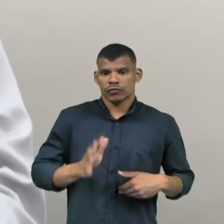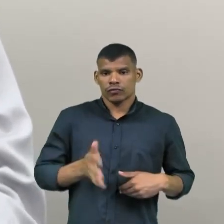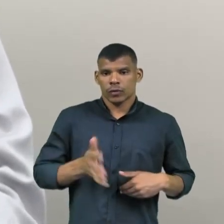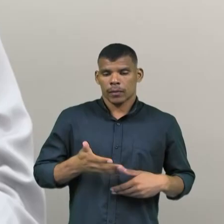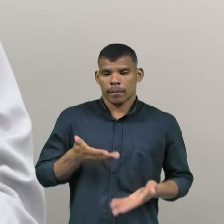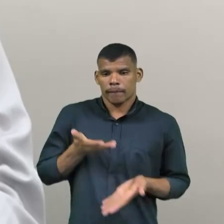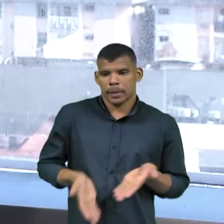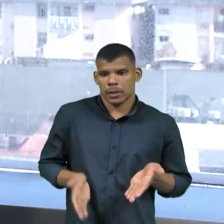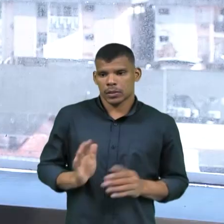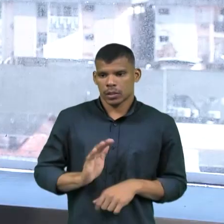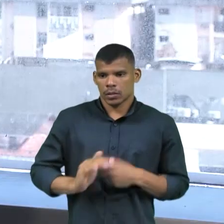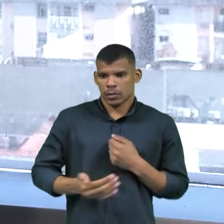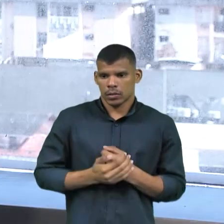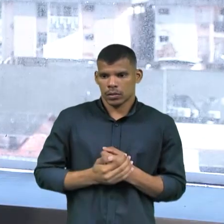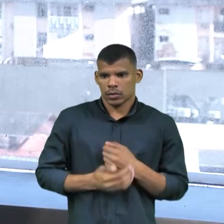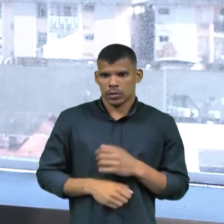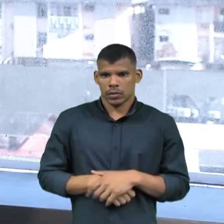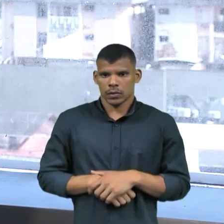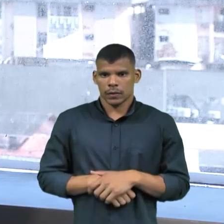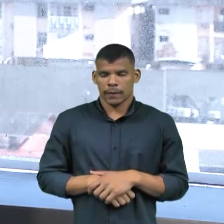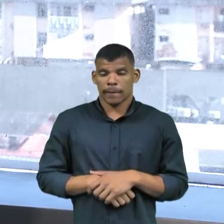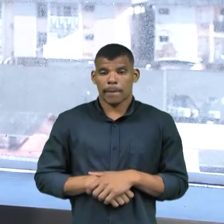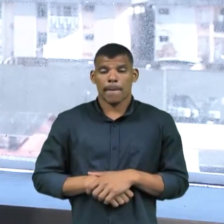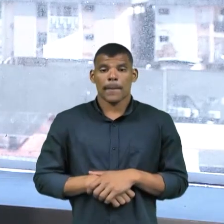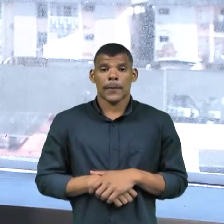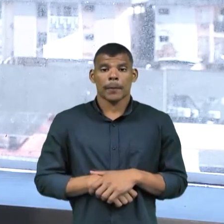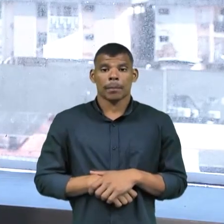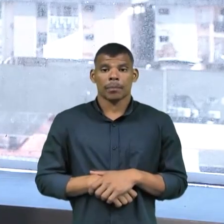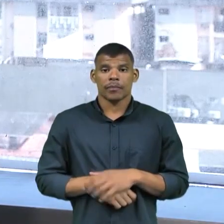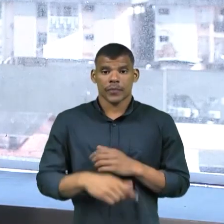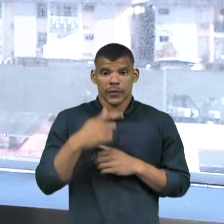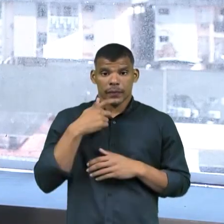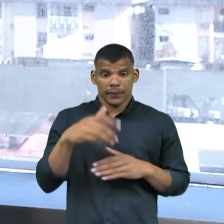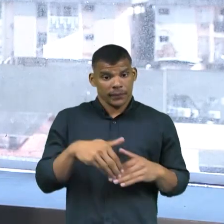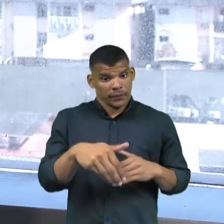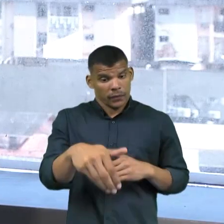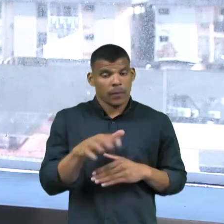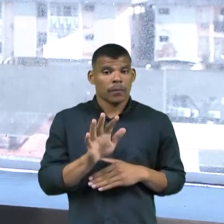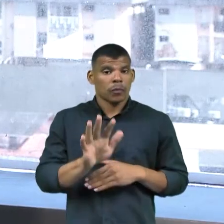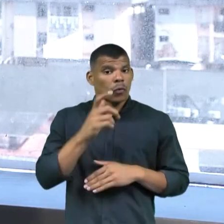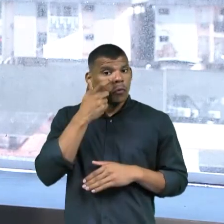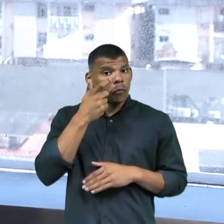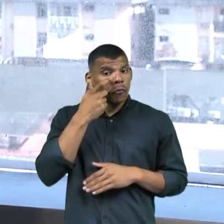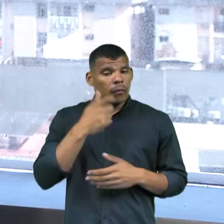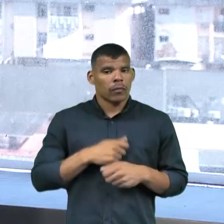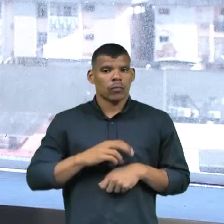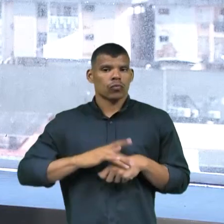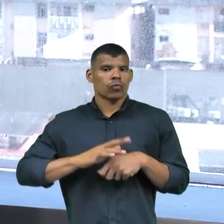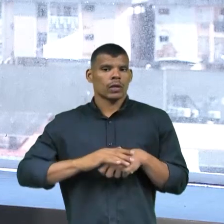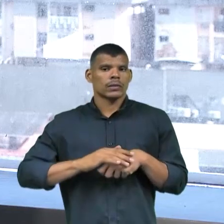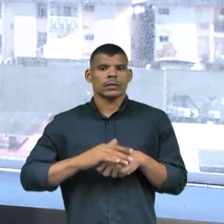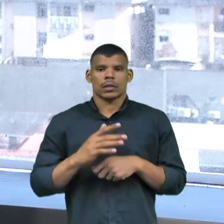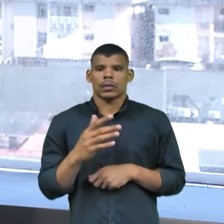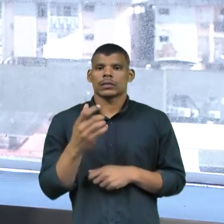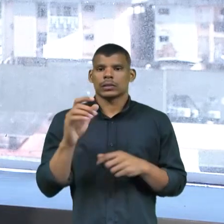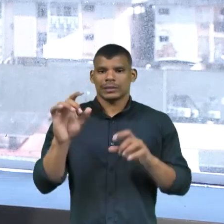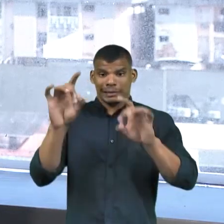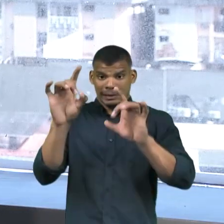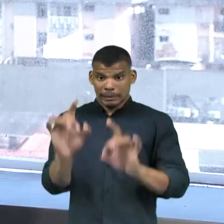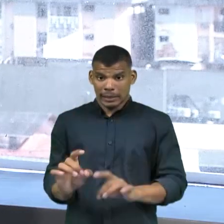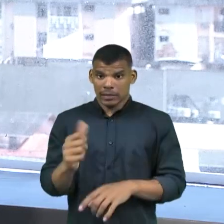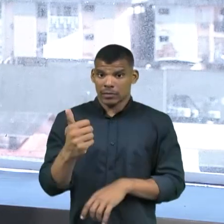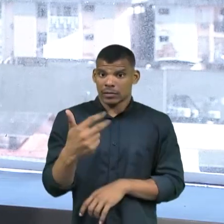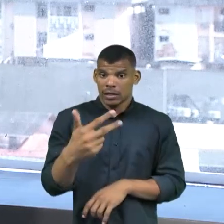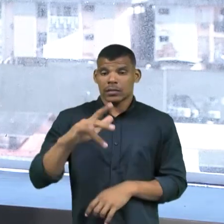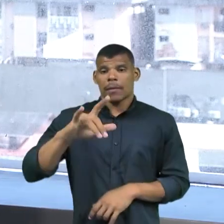da imunidade. E daqui a pouco, no próximo bloco, doenças raras atingem cerca de 13 milhões